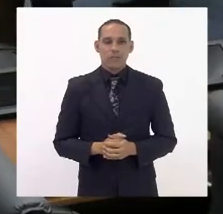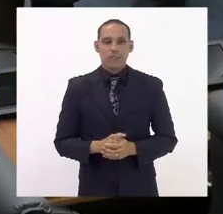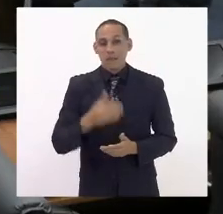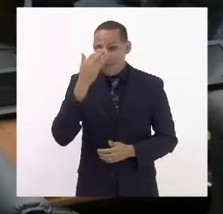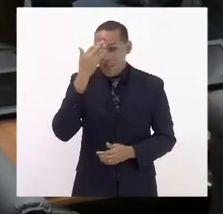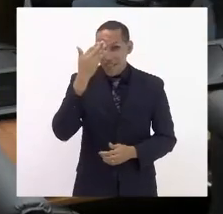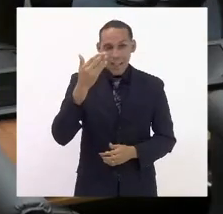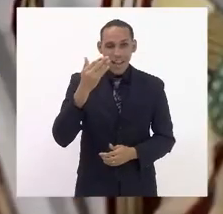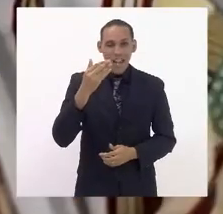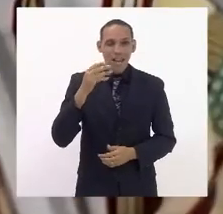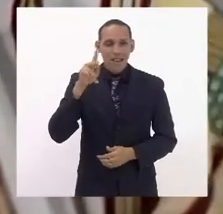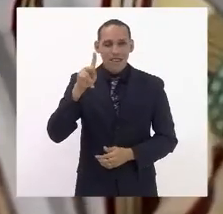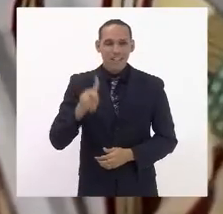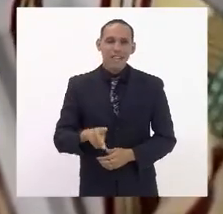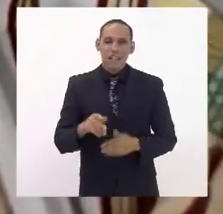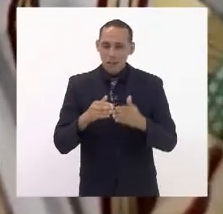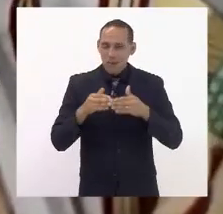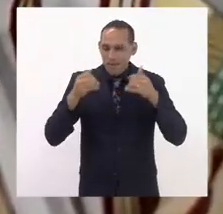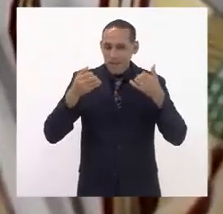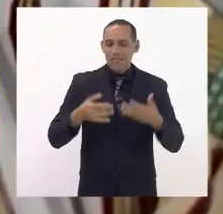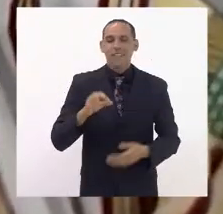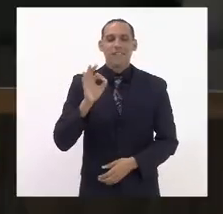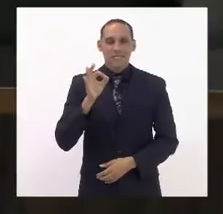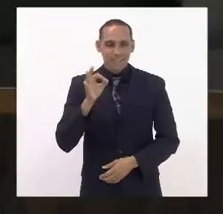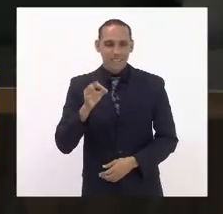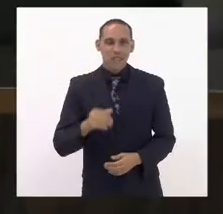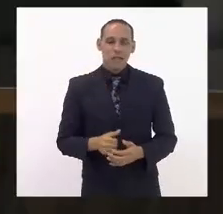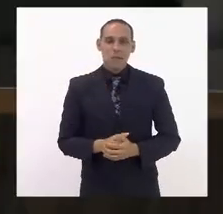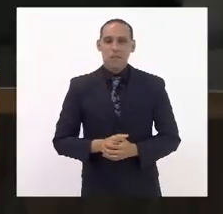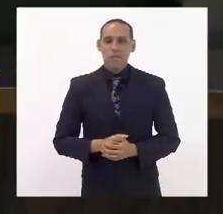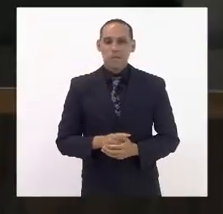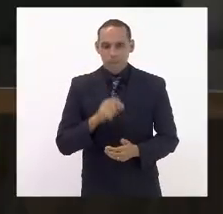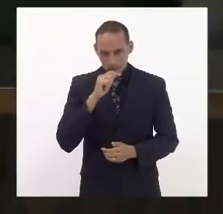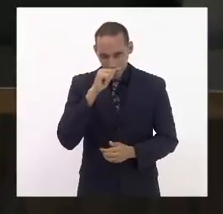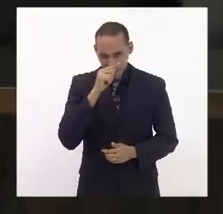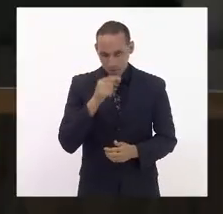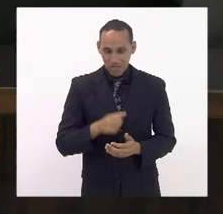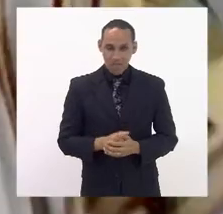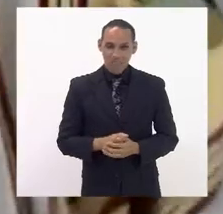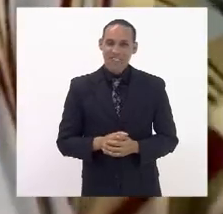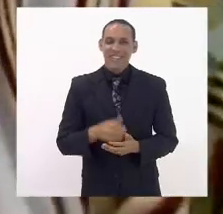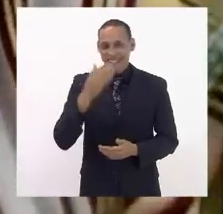Obrigada, presidente. Chamei pela ordem, né? Sim, senhora. Sim, senhora.